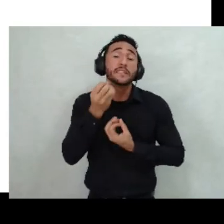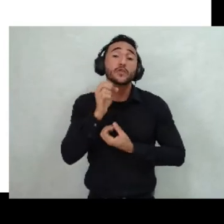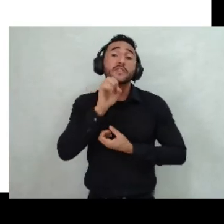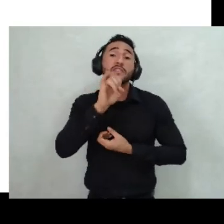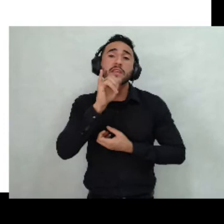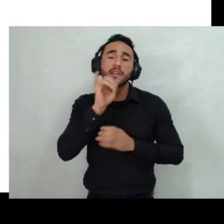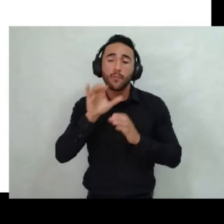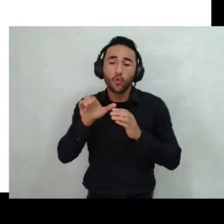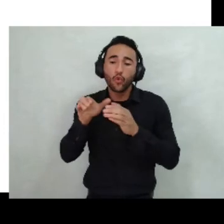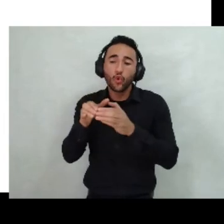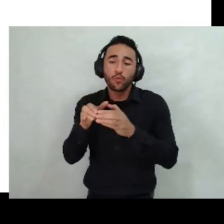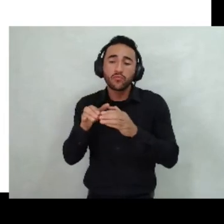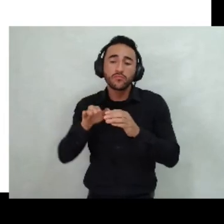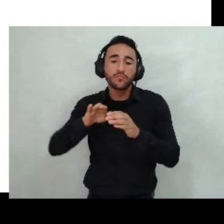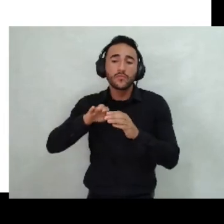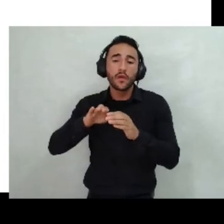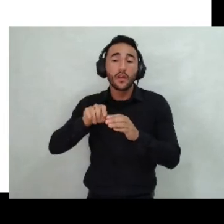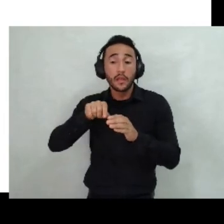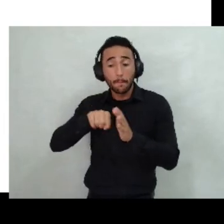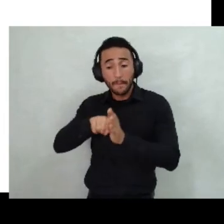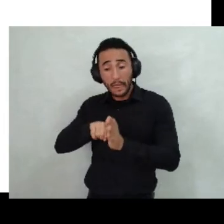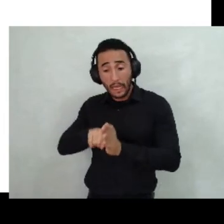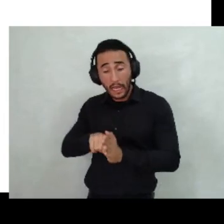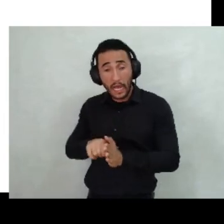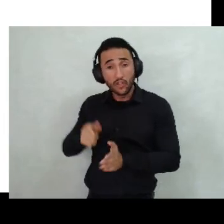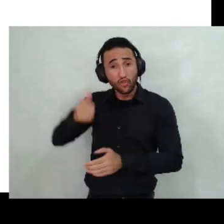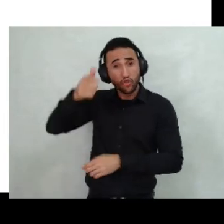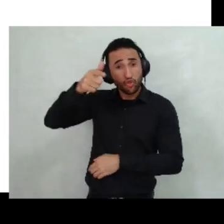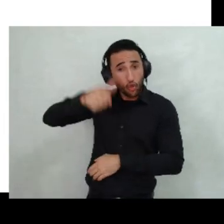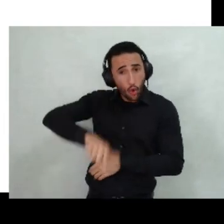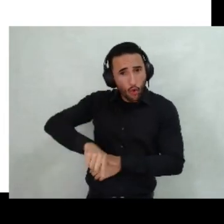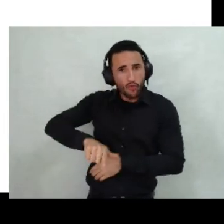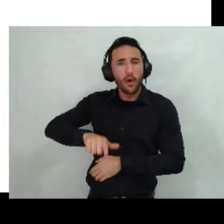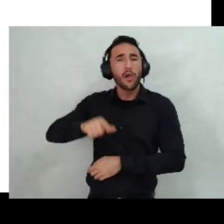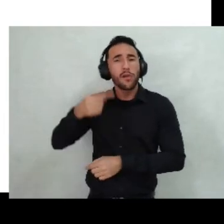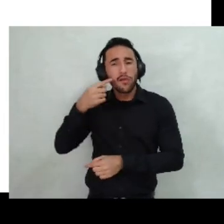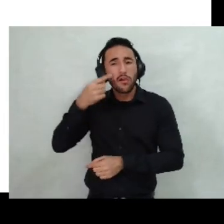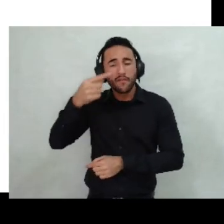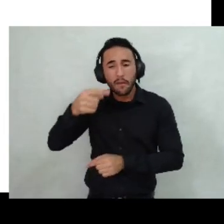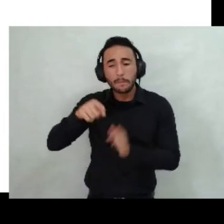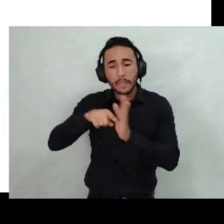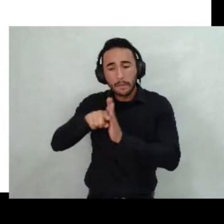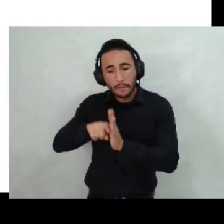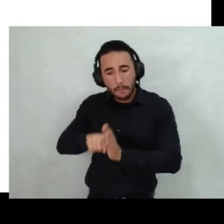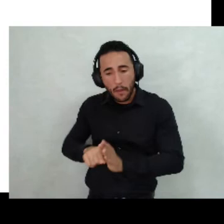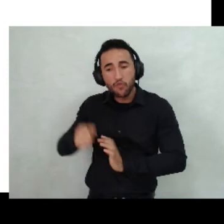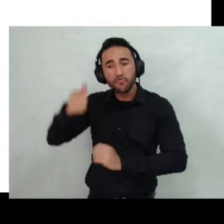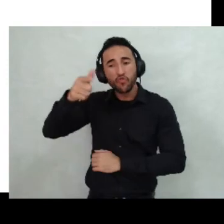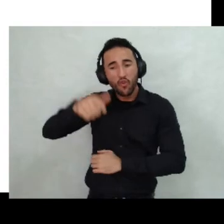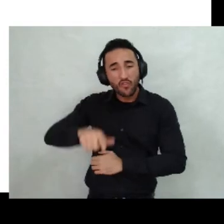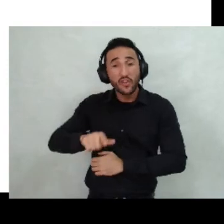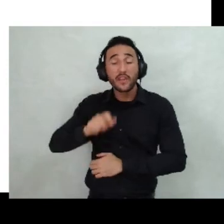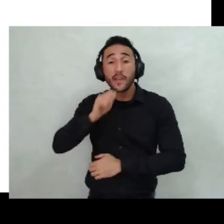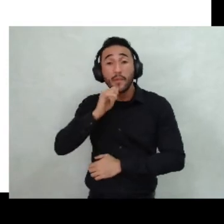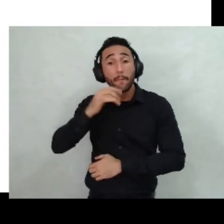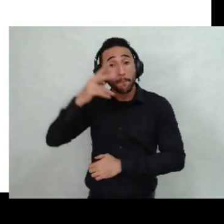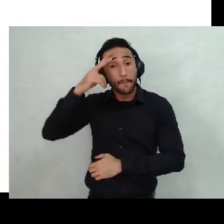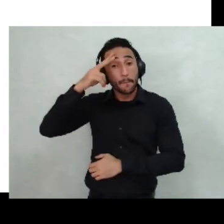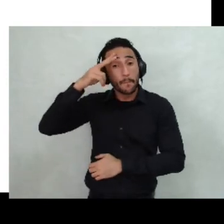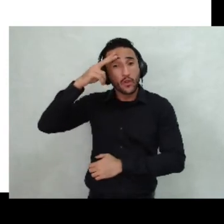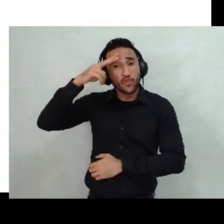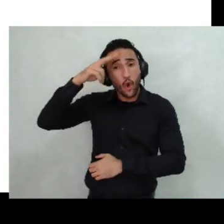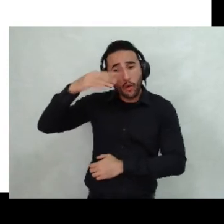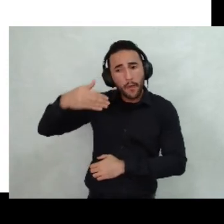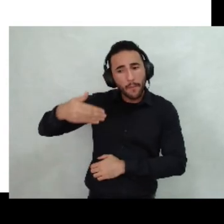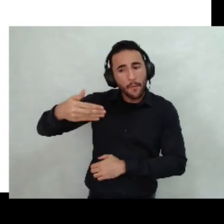esses inquéritos são repetidos de tempo em tempo, de acordo com a história natural da doença, produzindo uma sequência